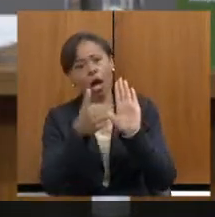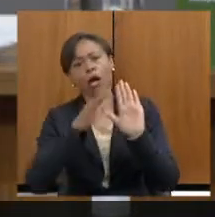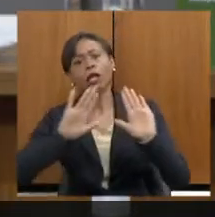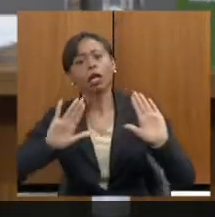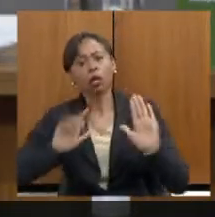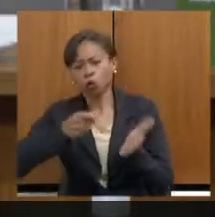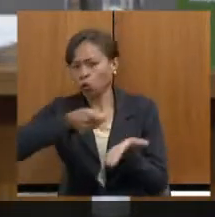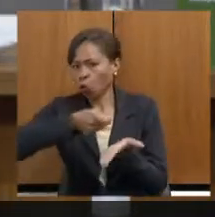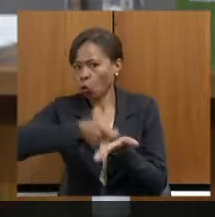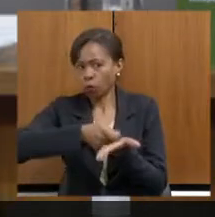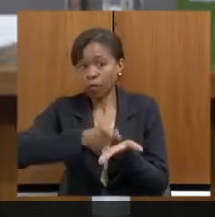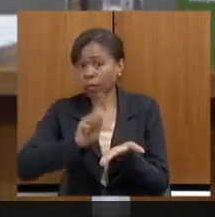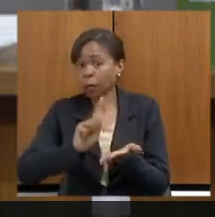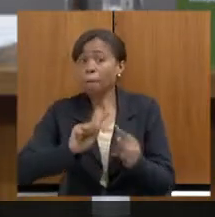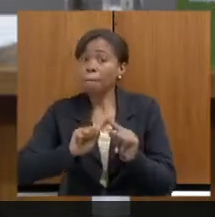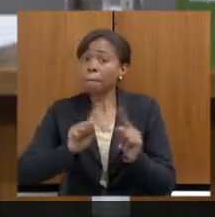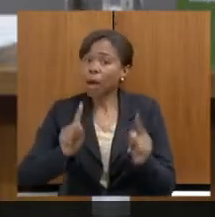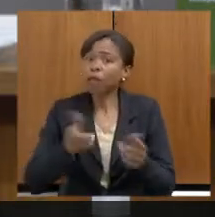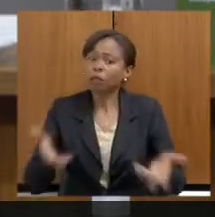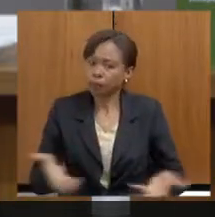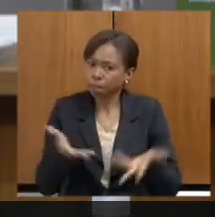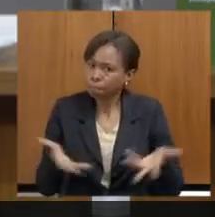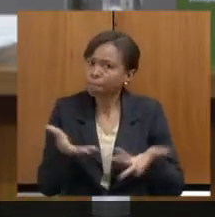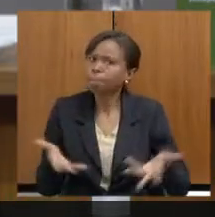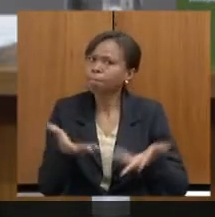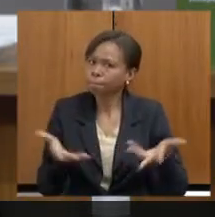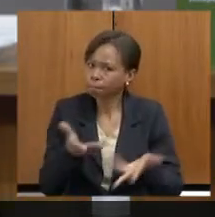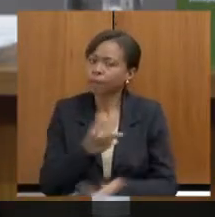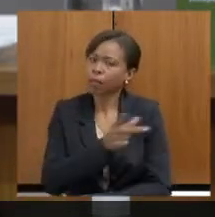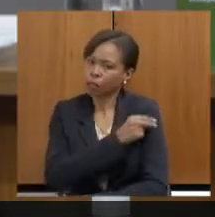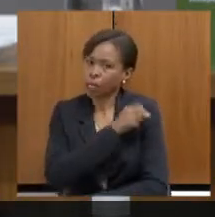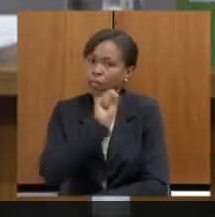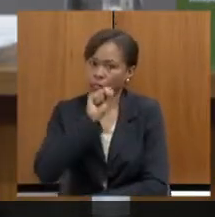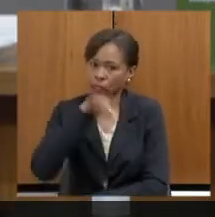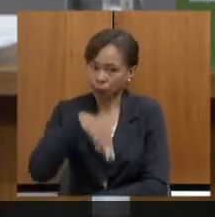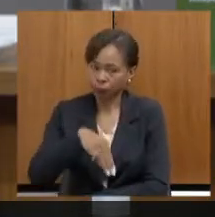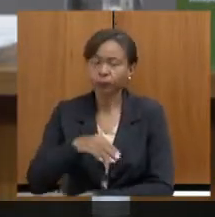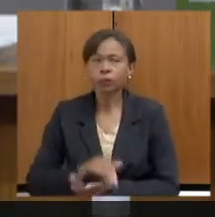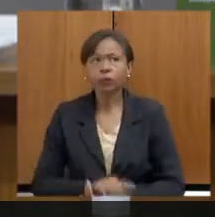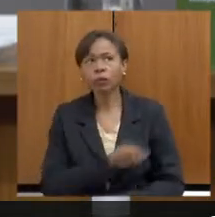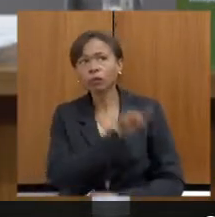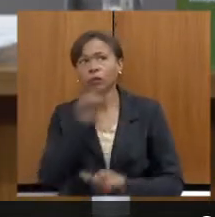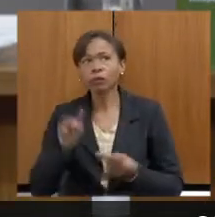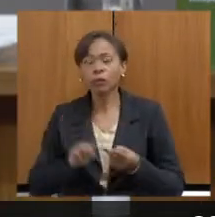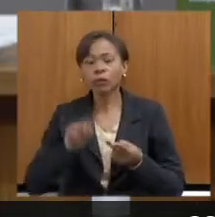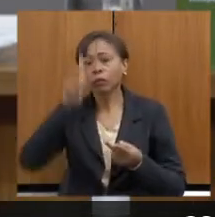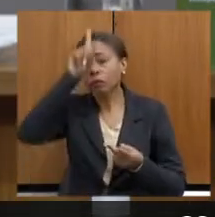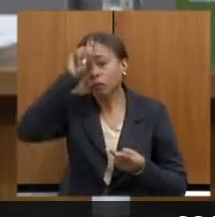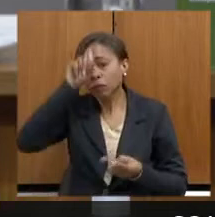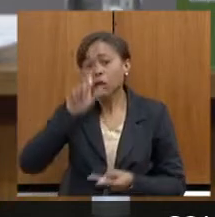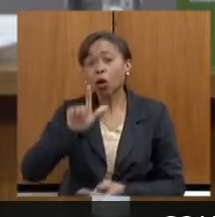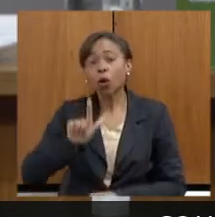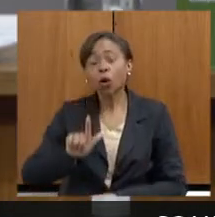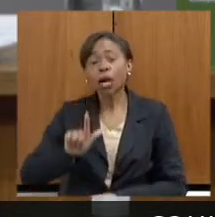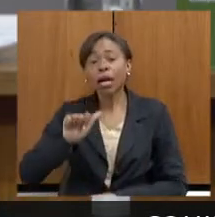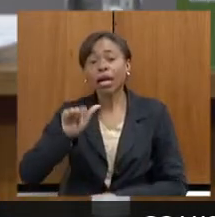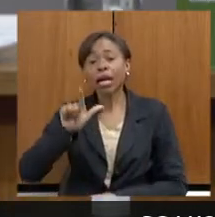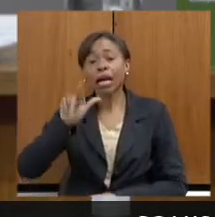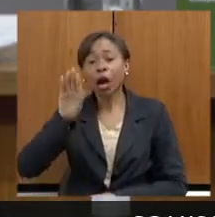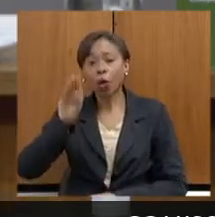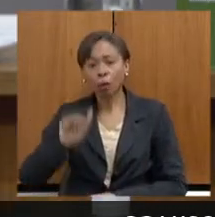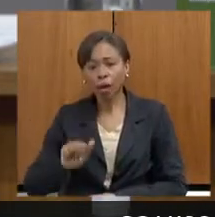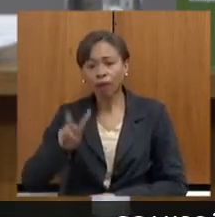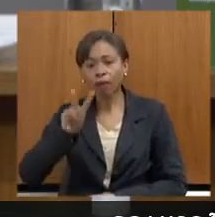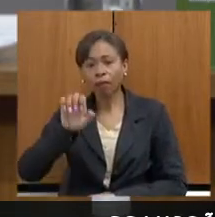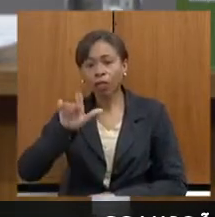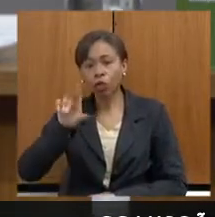vacinação incentiva muito a vacinação é o Galba Veloso é um Hospital Psiquiátrico a política